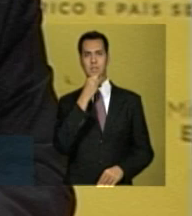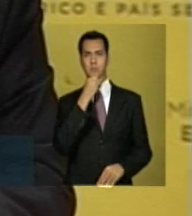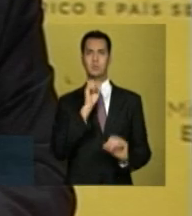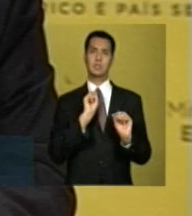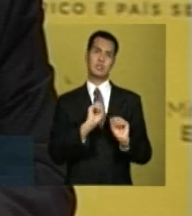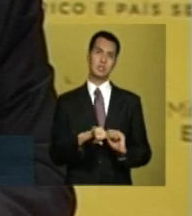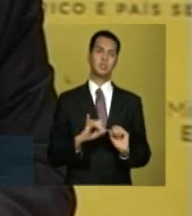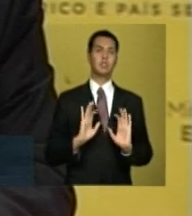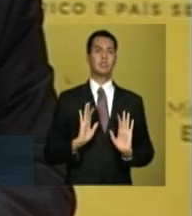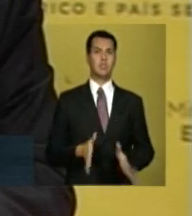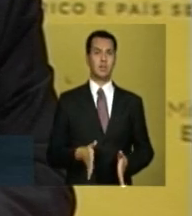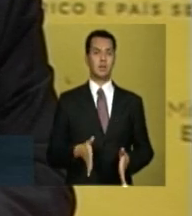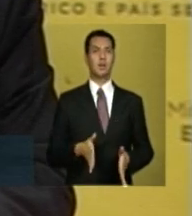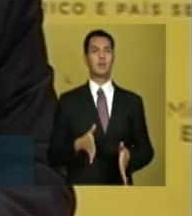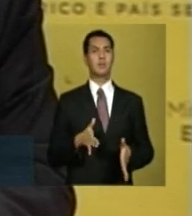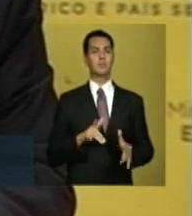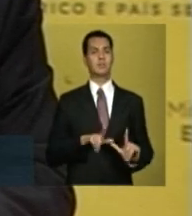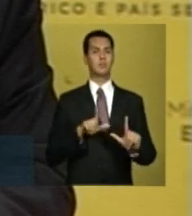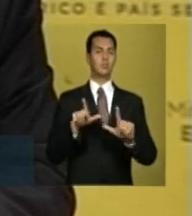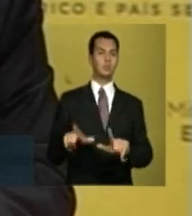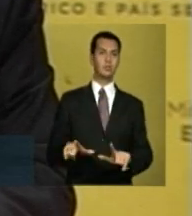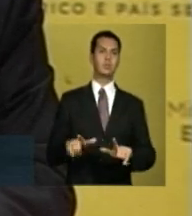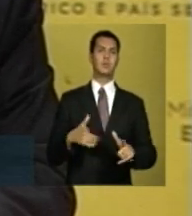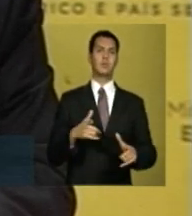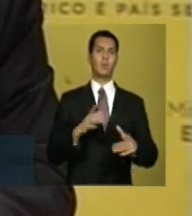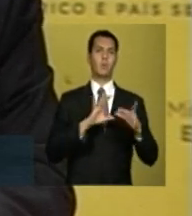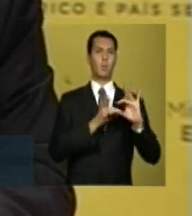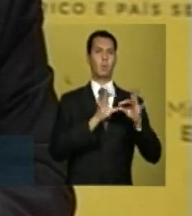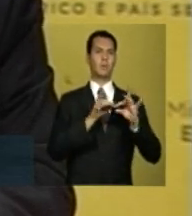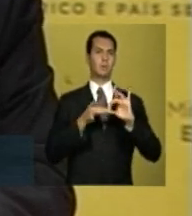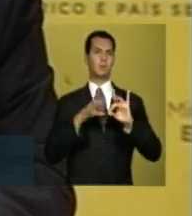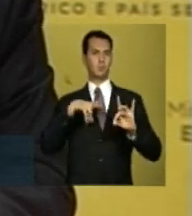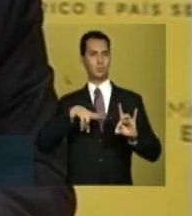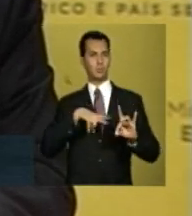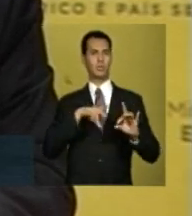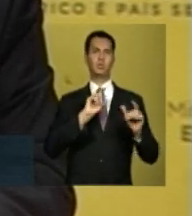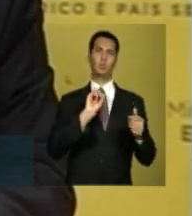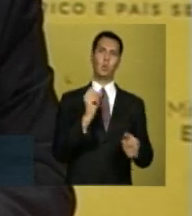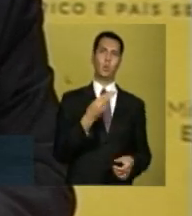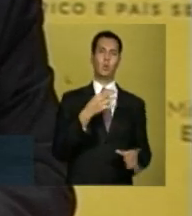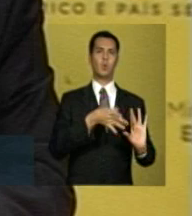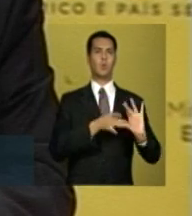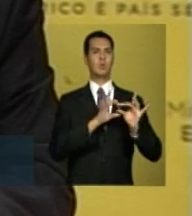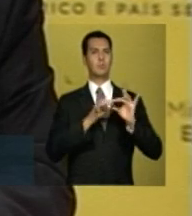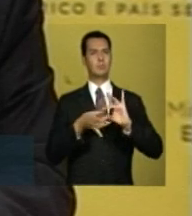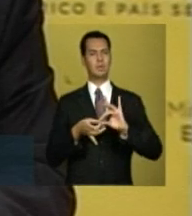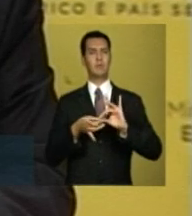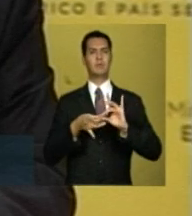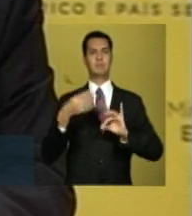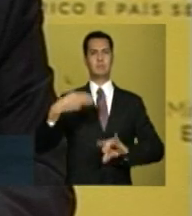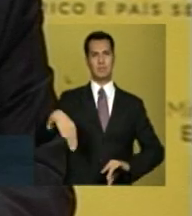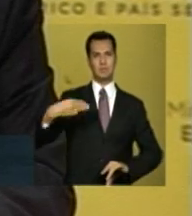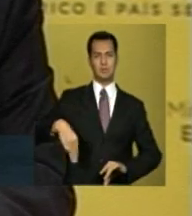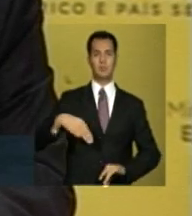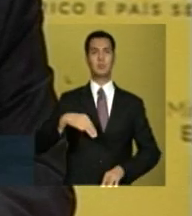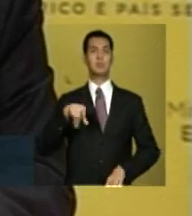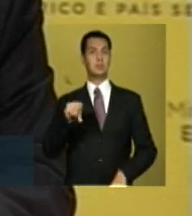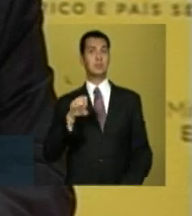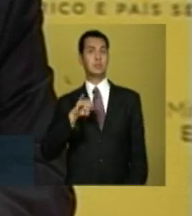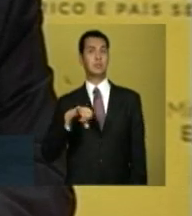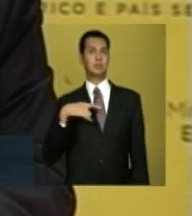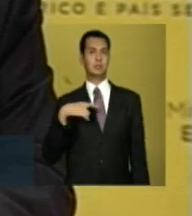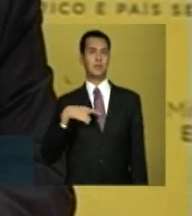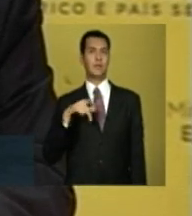medalha nas Olimpíadas de Matemática nas Olimpíadas de português isso conta se ele é aluno da da bolsa